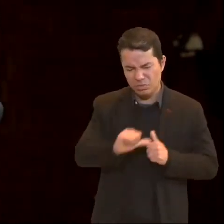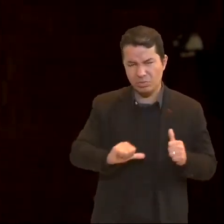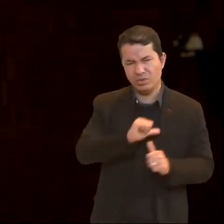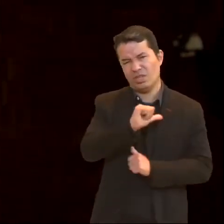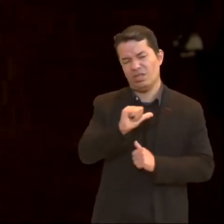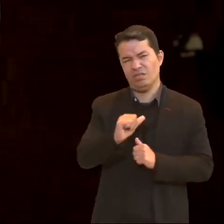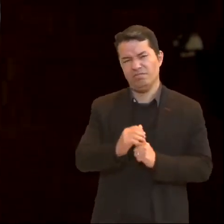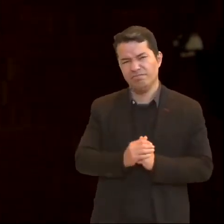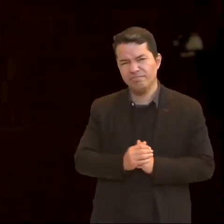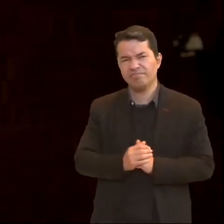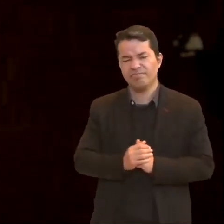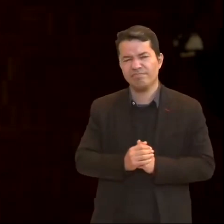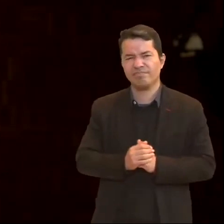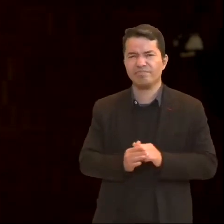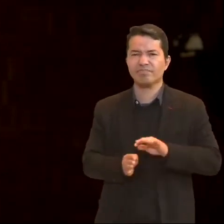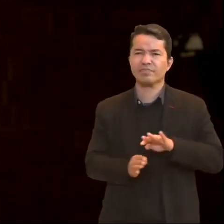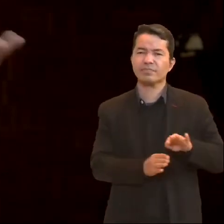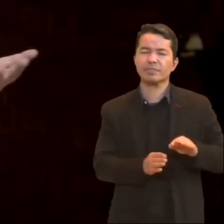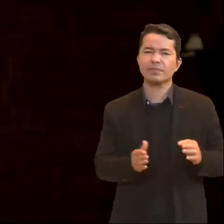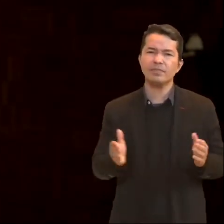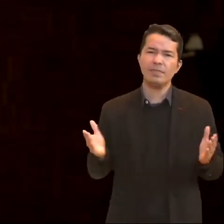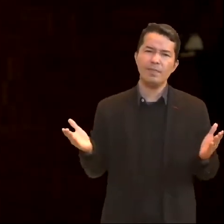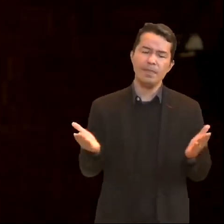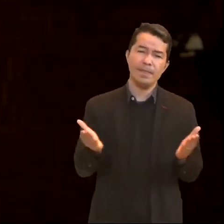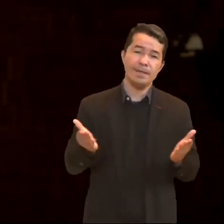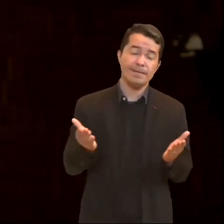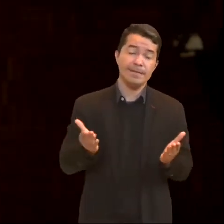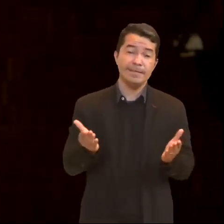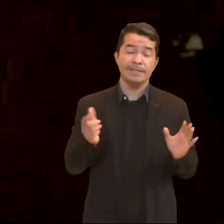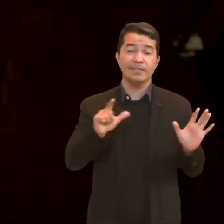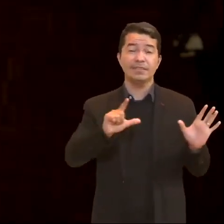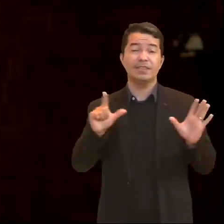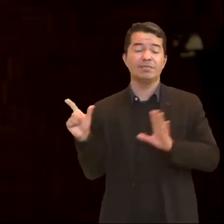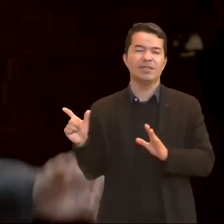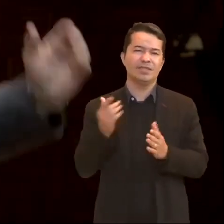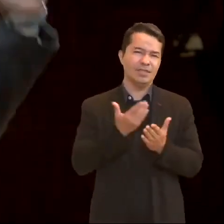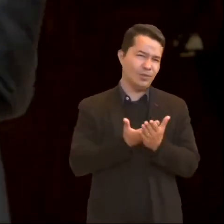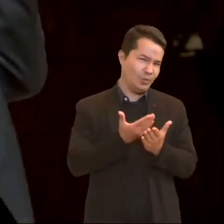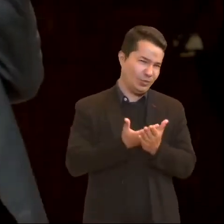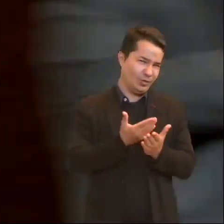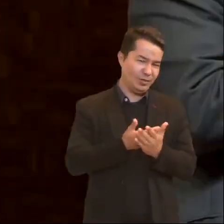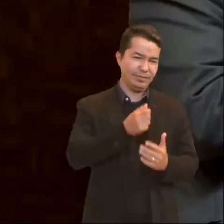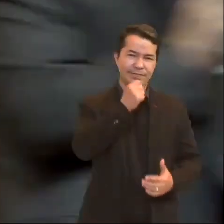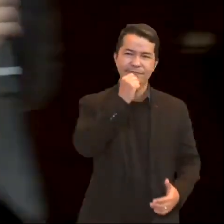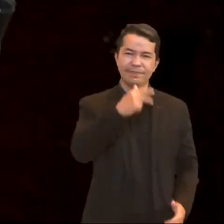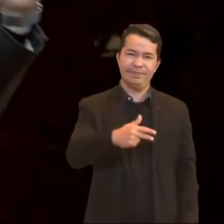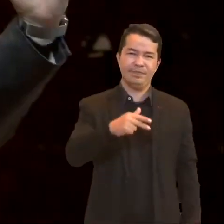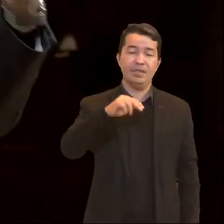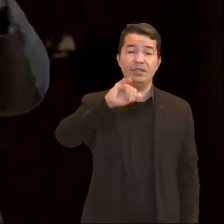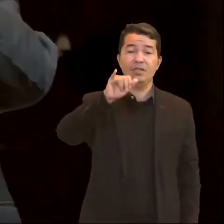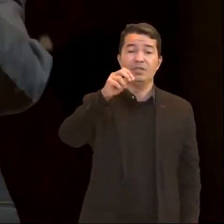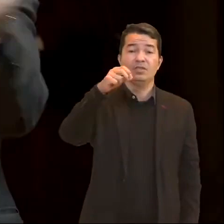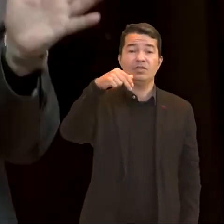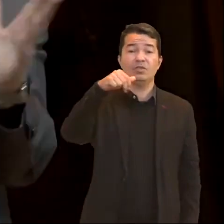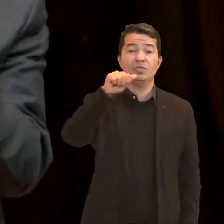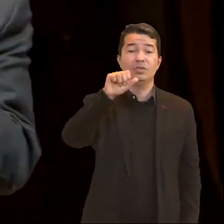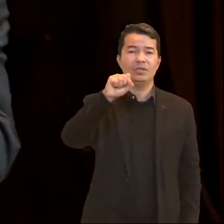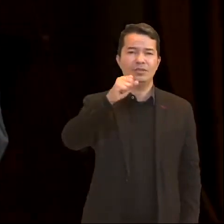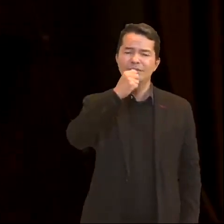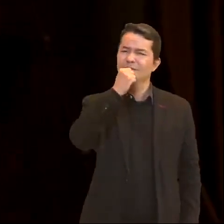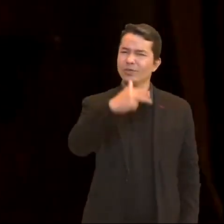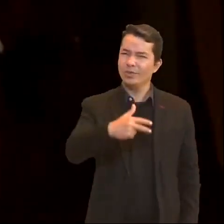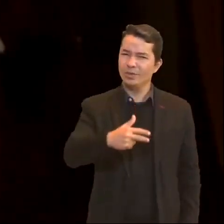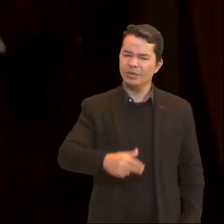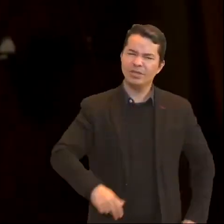estava estudando outra vez Jonas, né, o profeta Jonas, e eu fiquei pensando como Jonas tem a ver com tudo isso